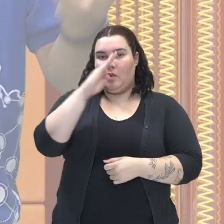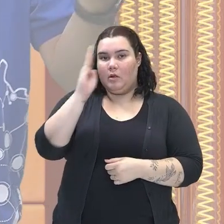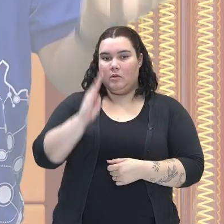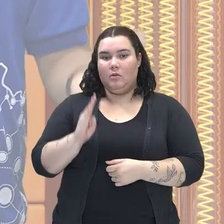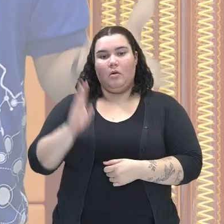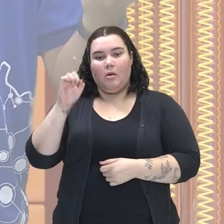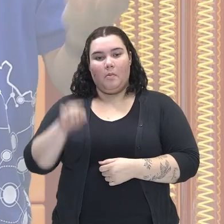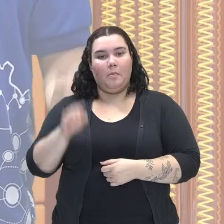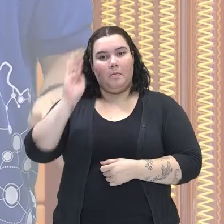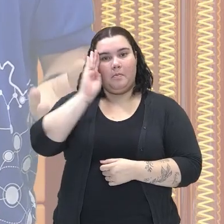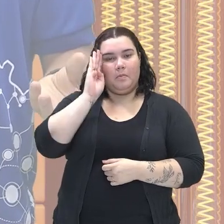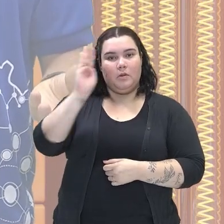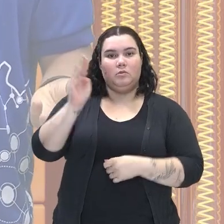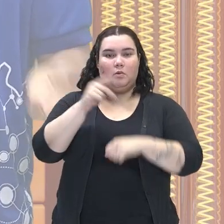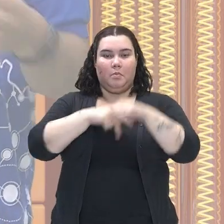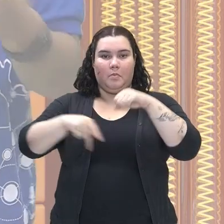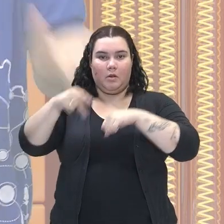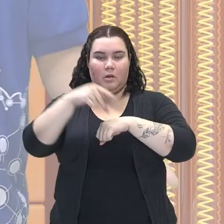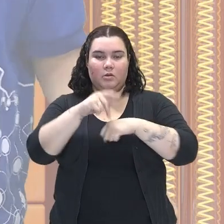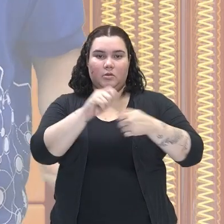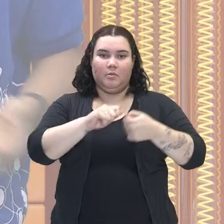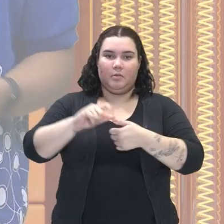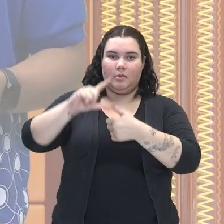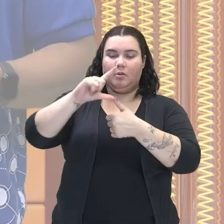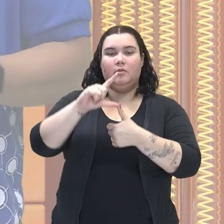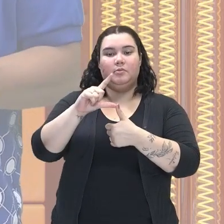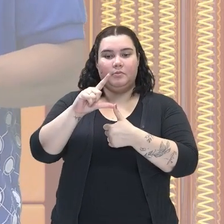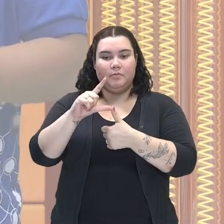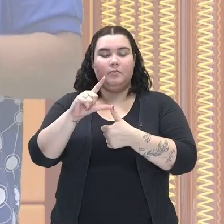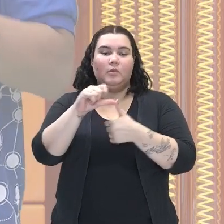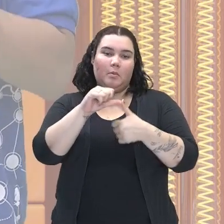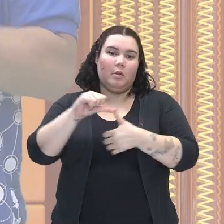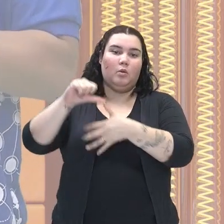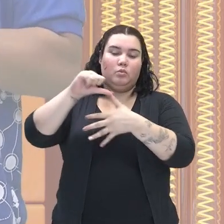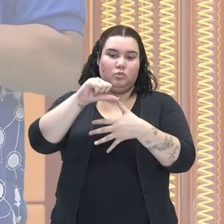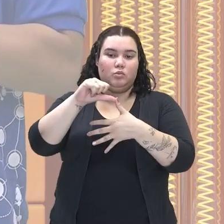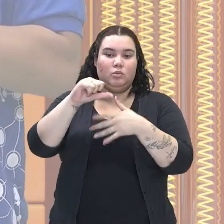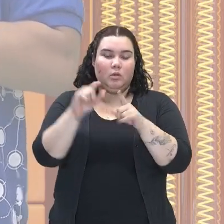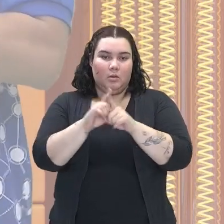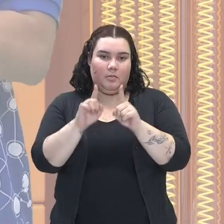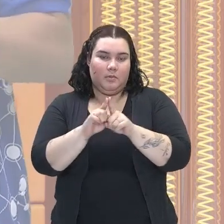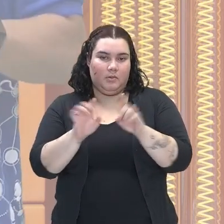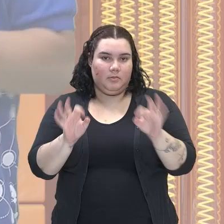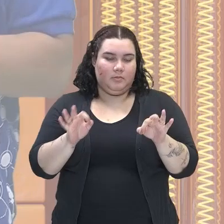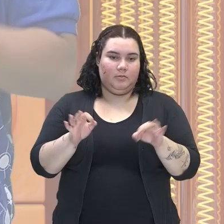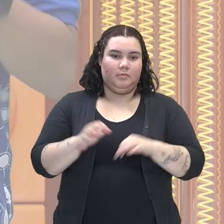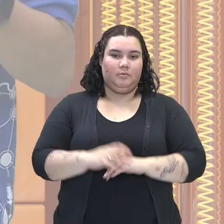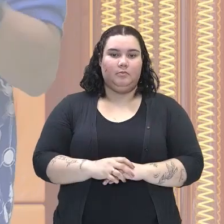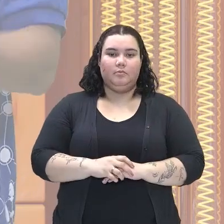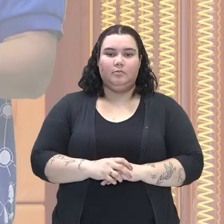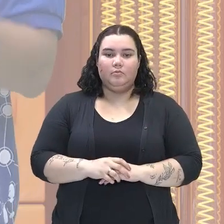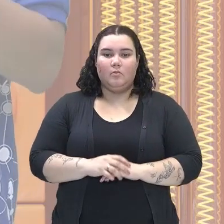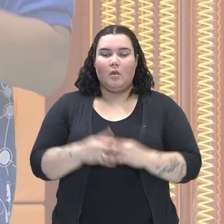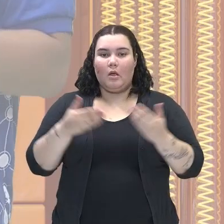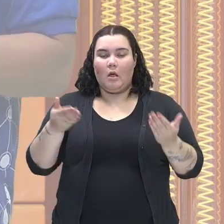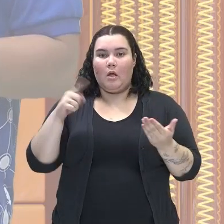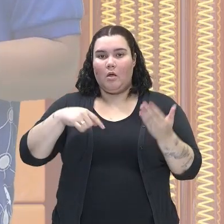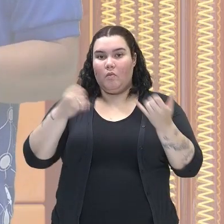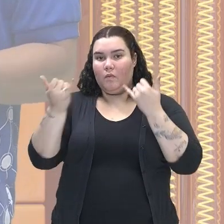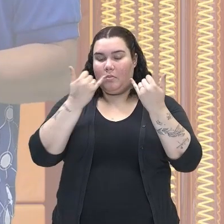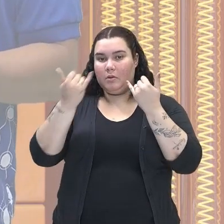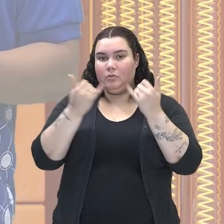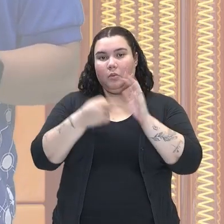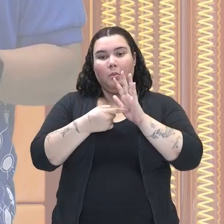o principal país da América Latina, é o principal país da América do Sul, Tem essa... É nesse sentido, os dados eles trazem